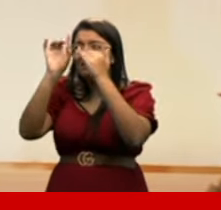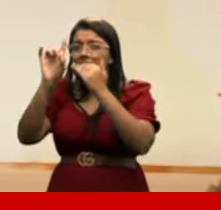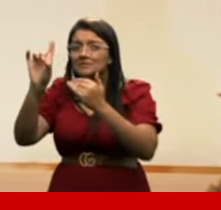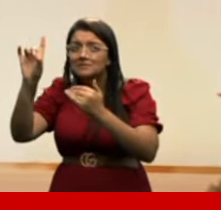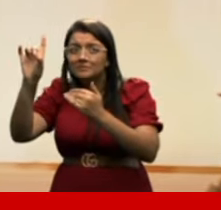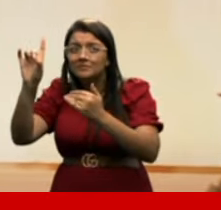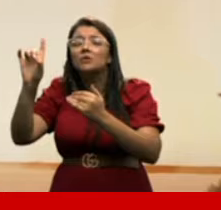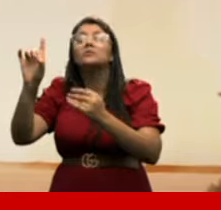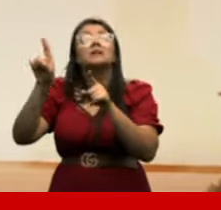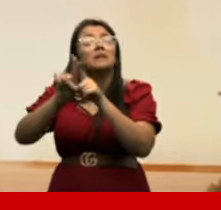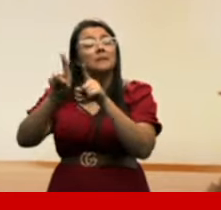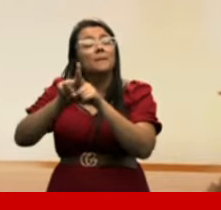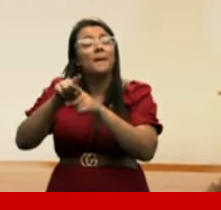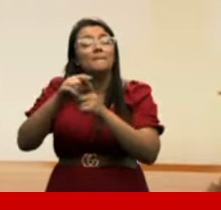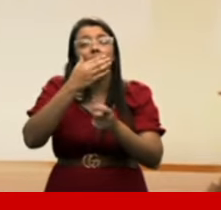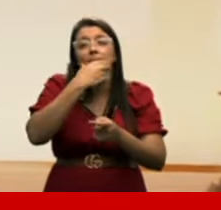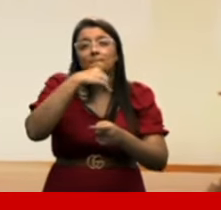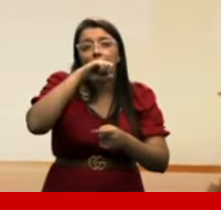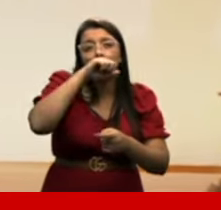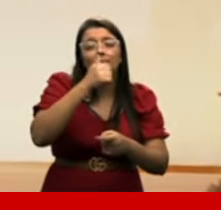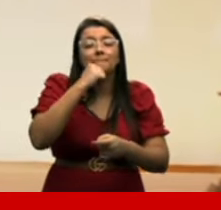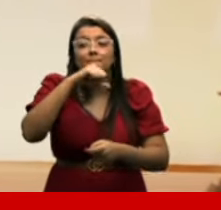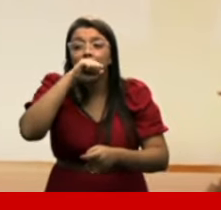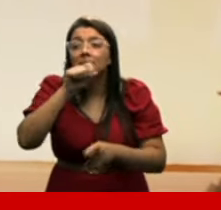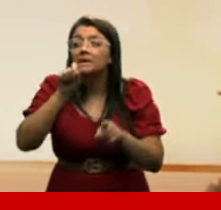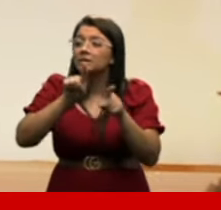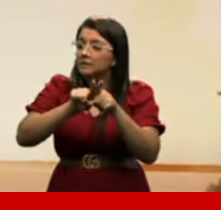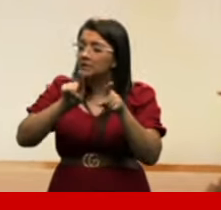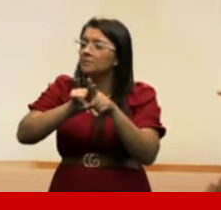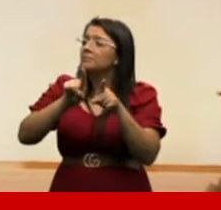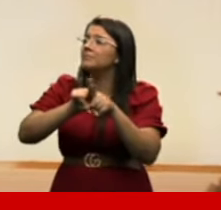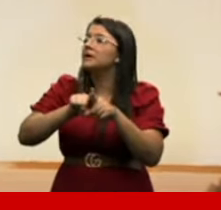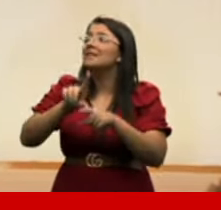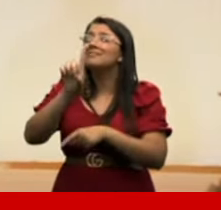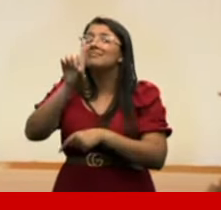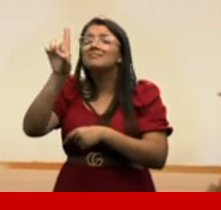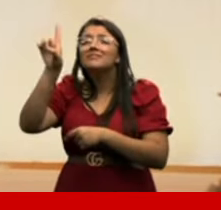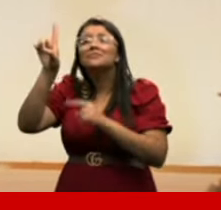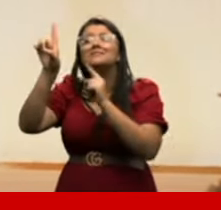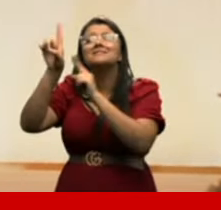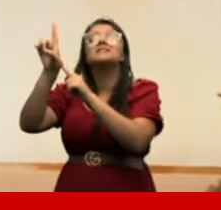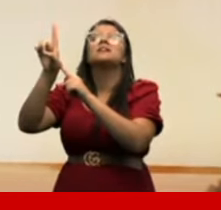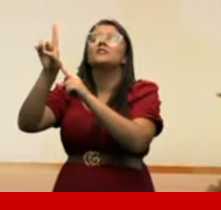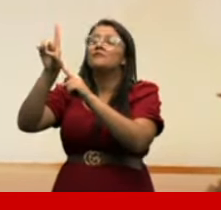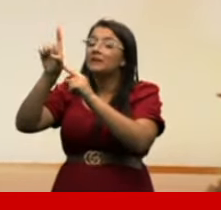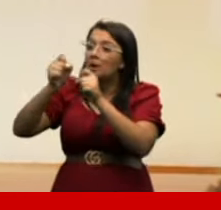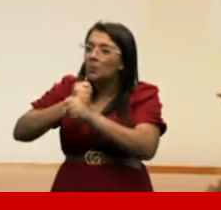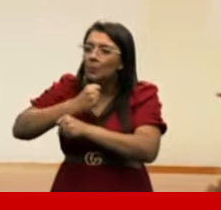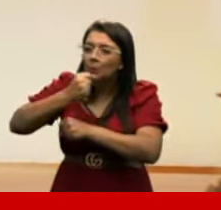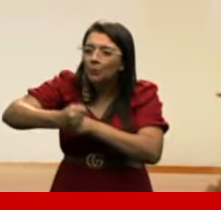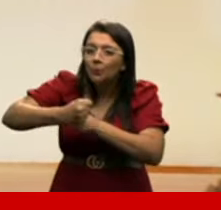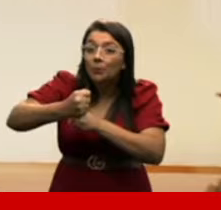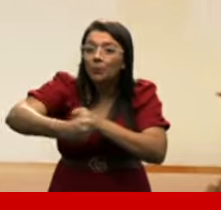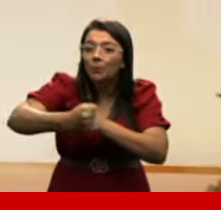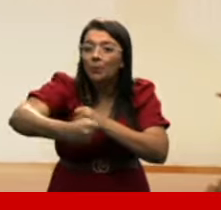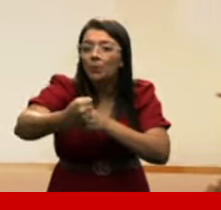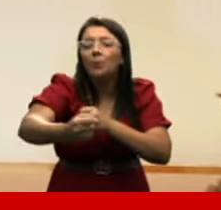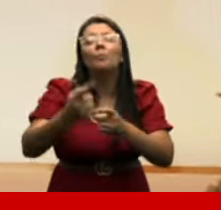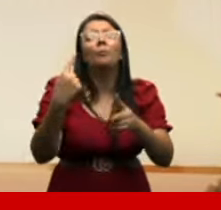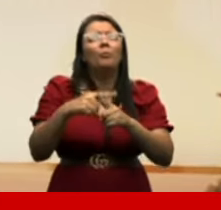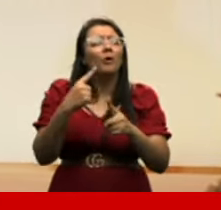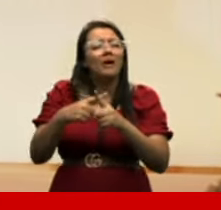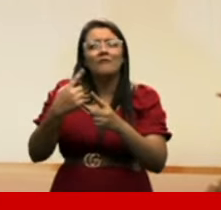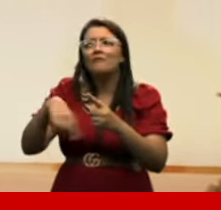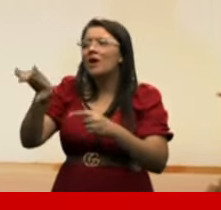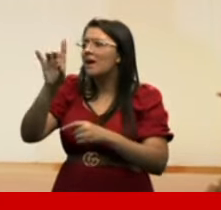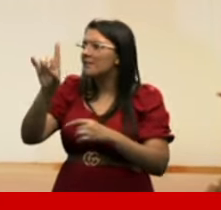obedece pai e mãe. A Bíblia fala que Deus vai dar vida longa. Vai ver que ela foi